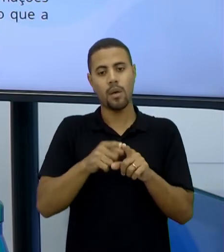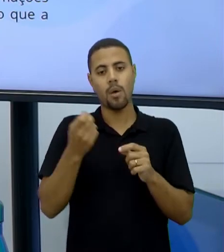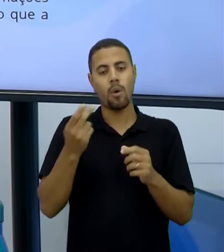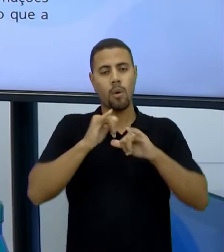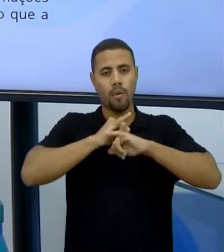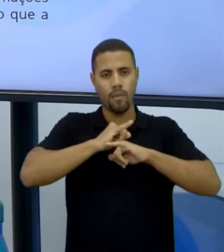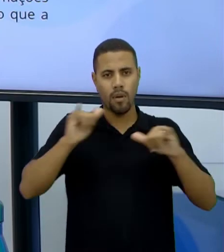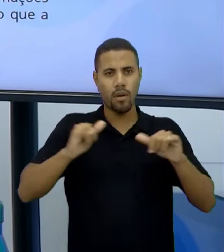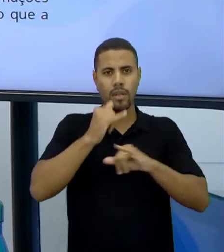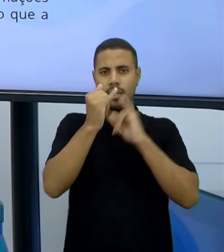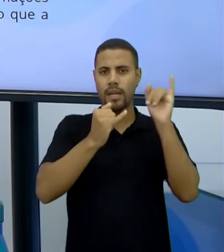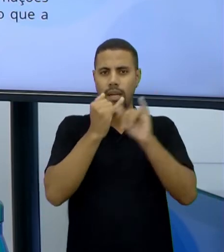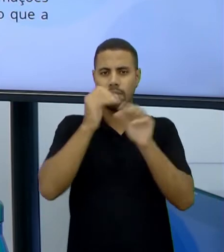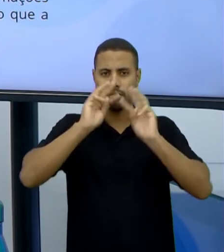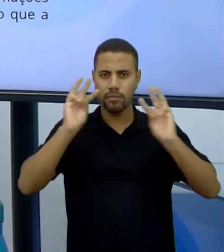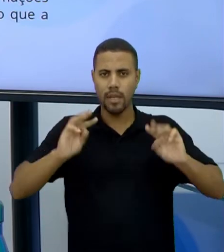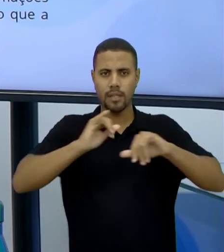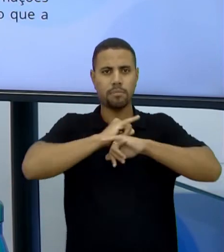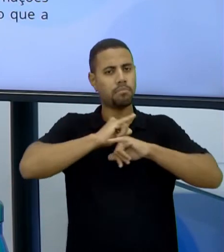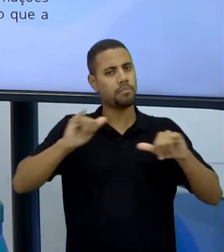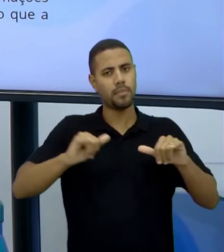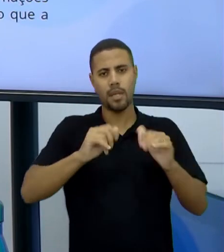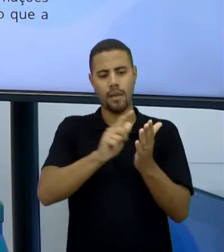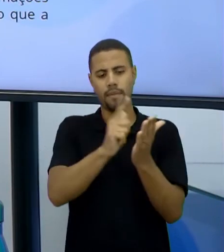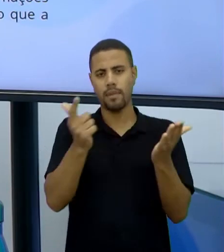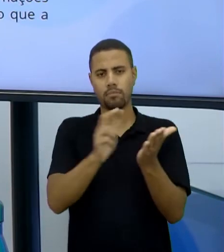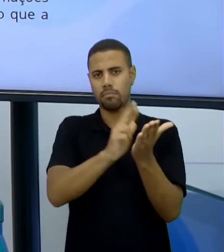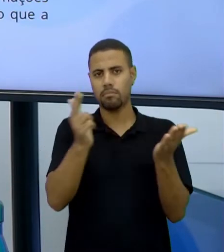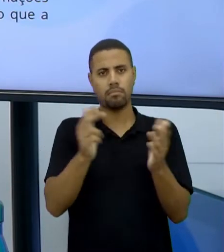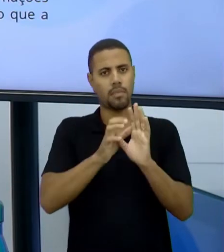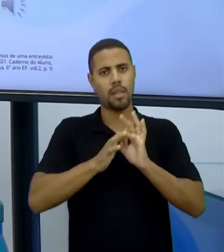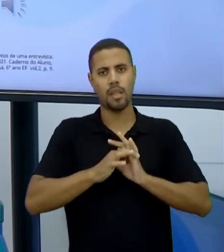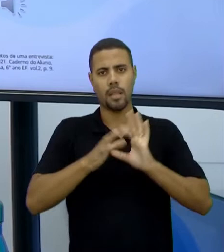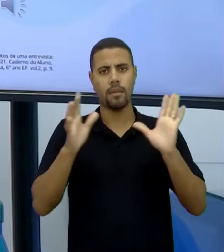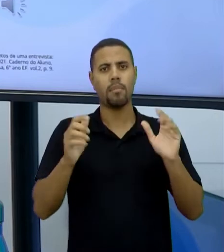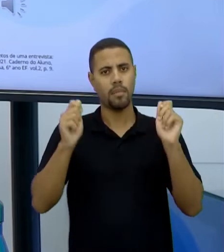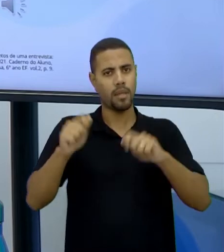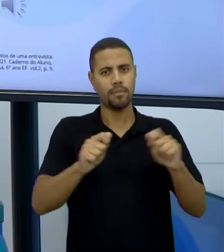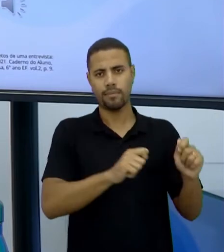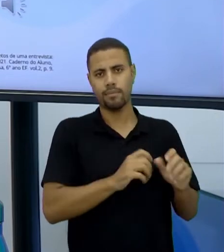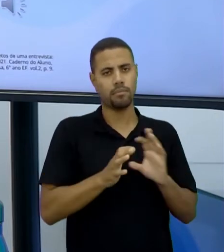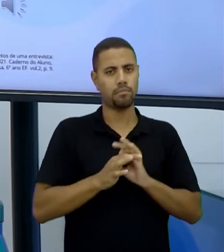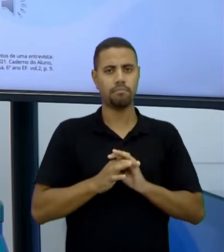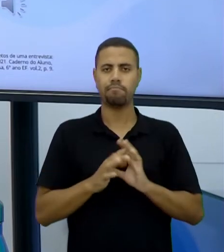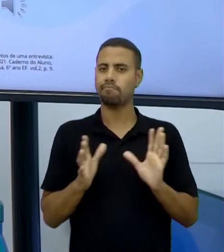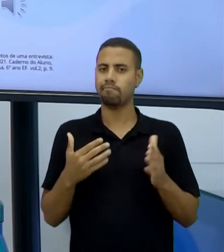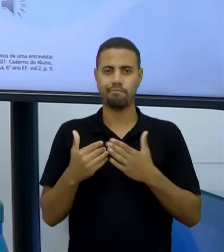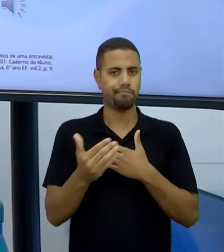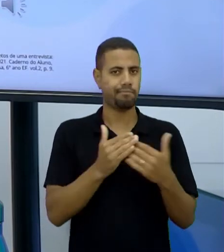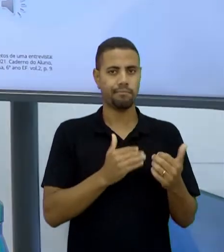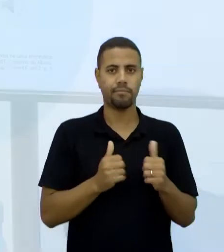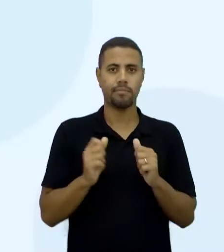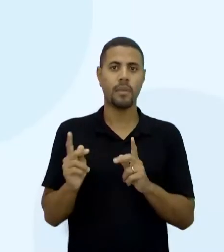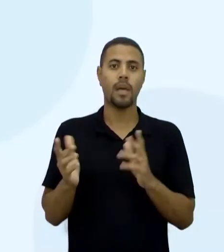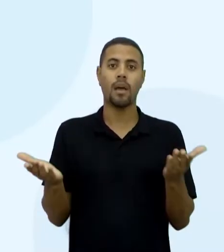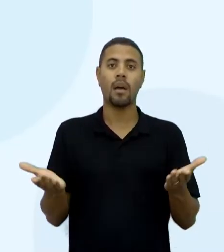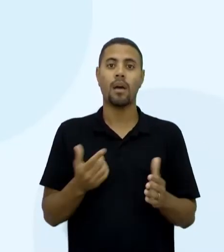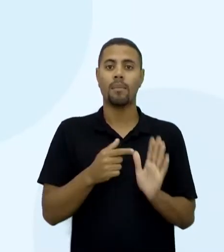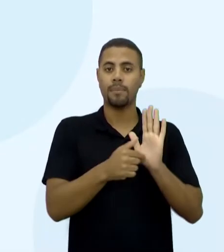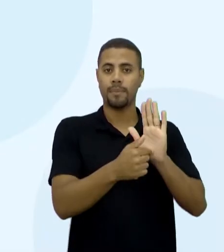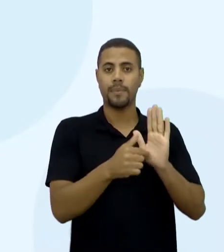numa revista, tá bom? Então, as duas formas aí são possíveis. E agora temos aí um exemplo